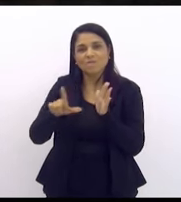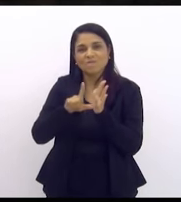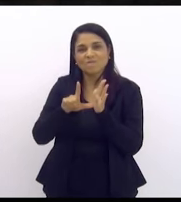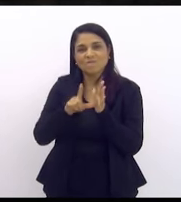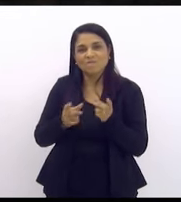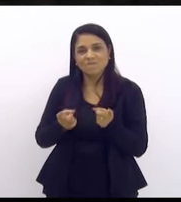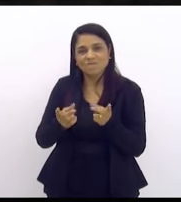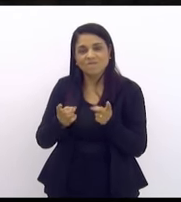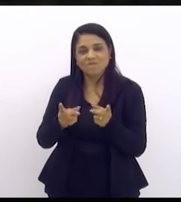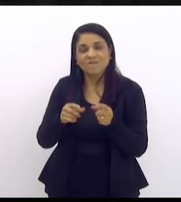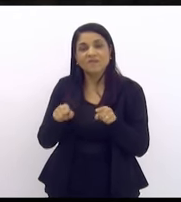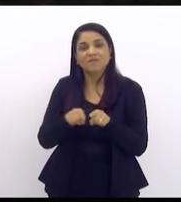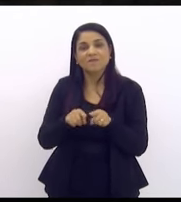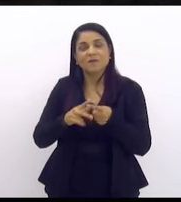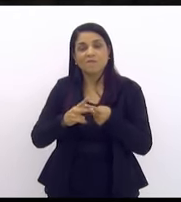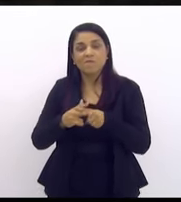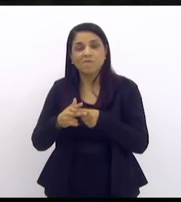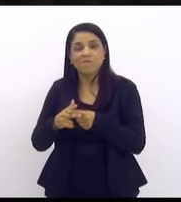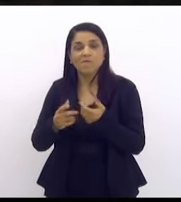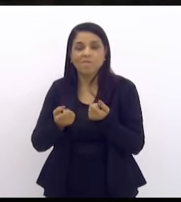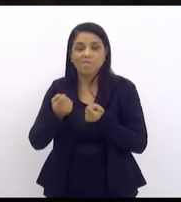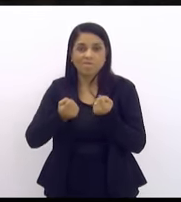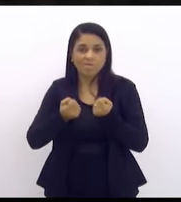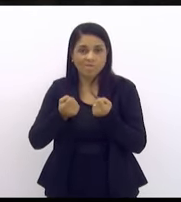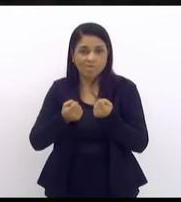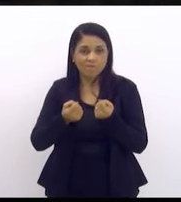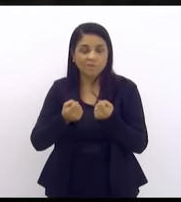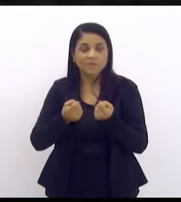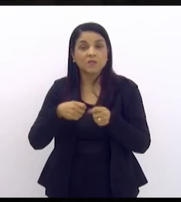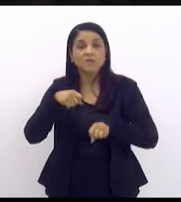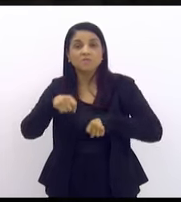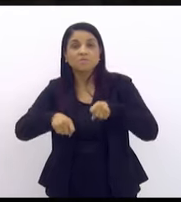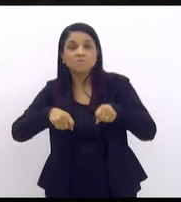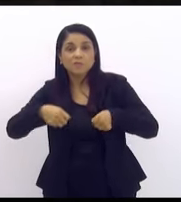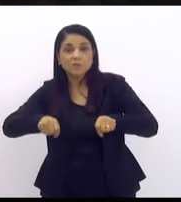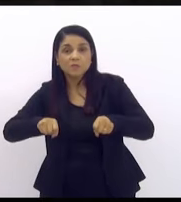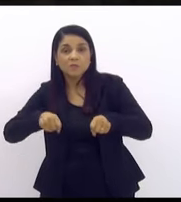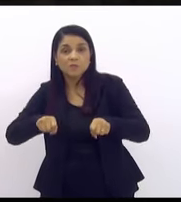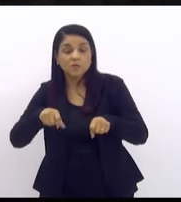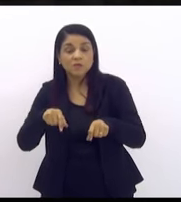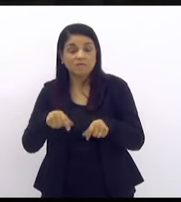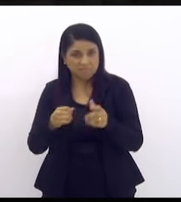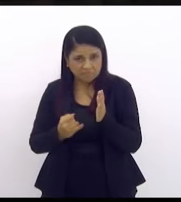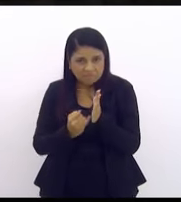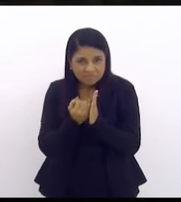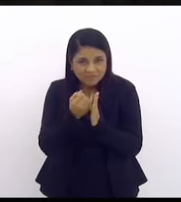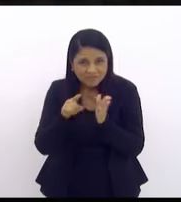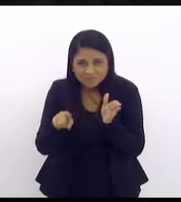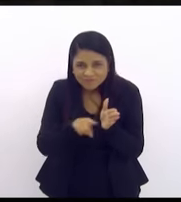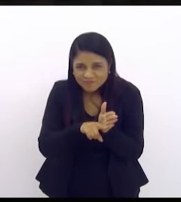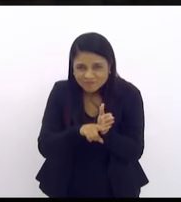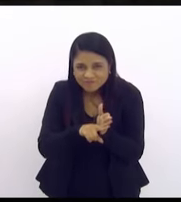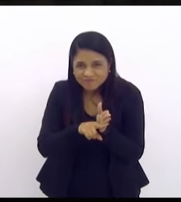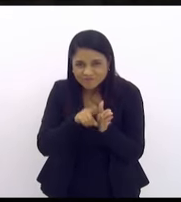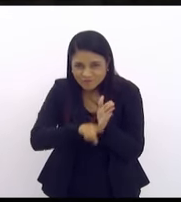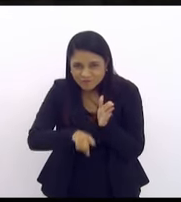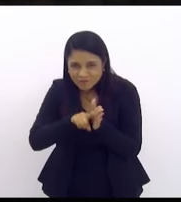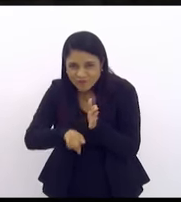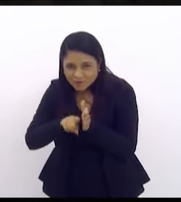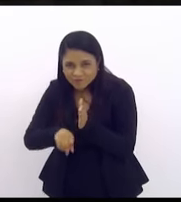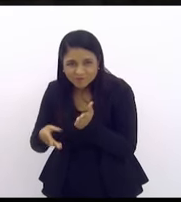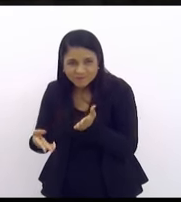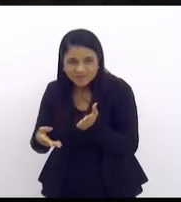de veículos automotores e motocicletas. Porque para essa alíquota está previsto